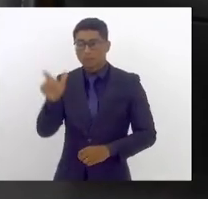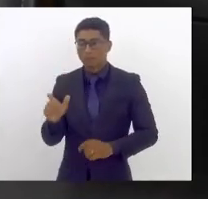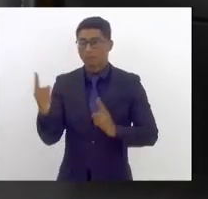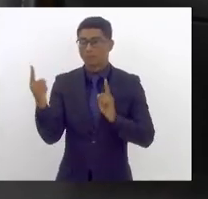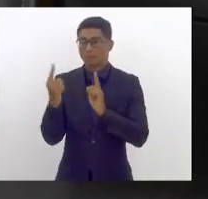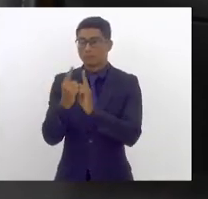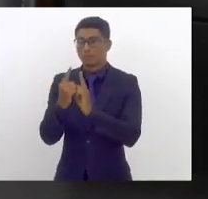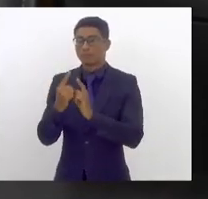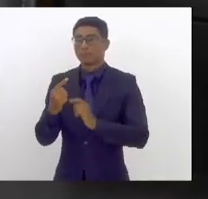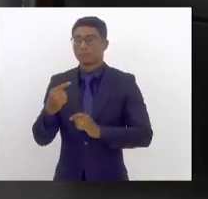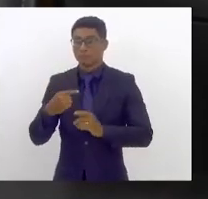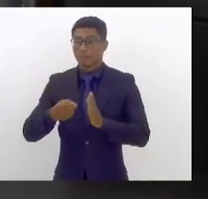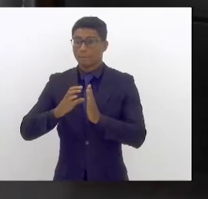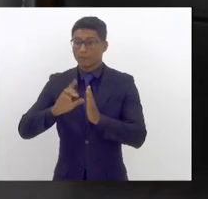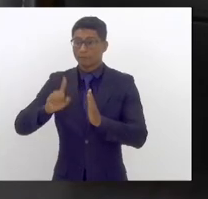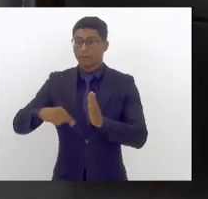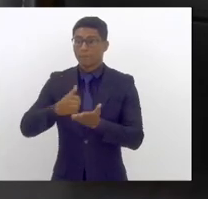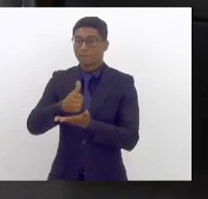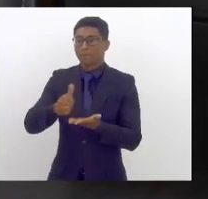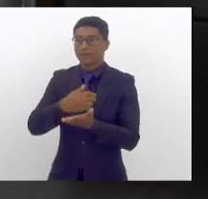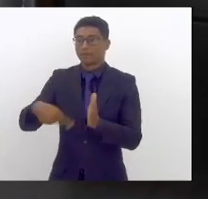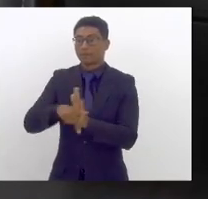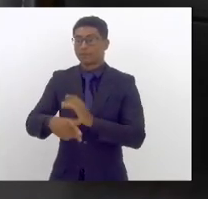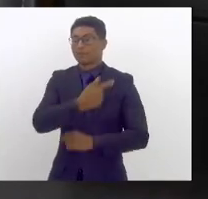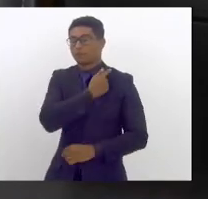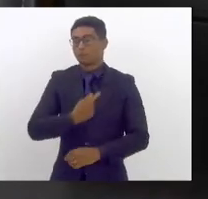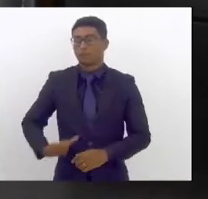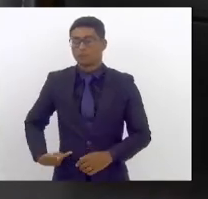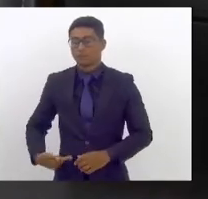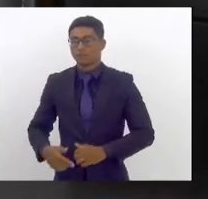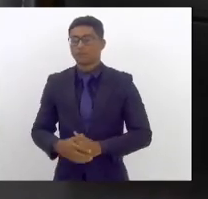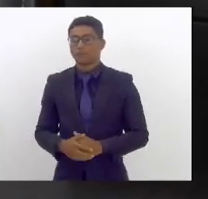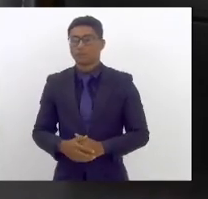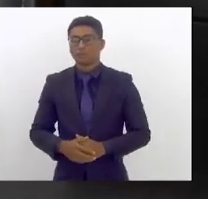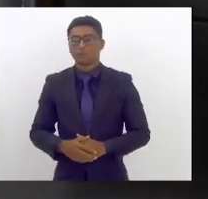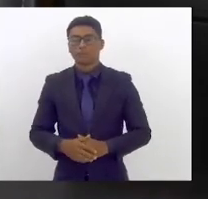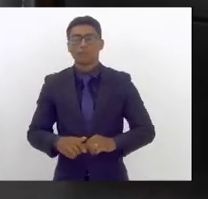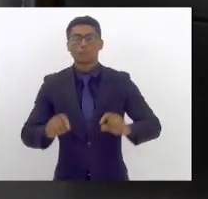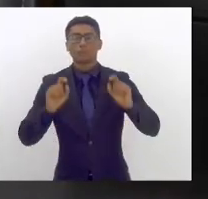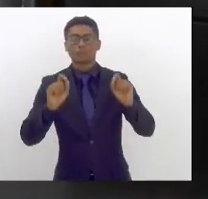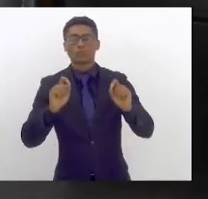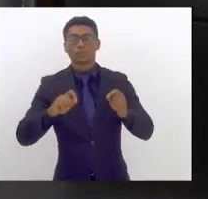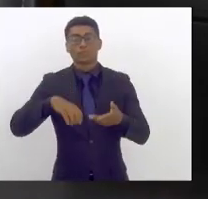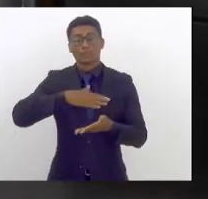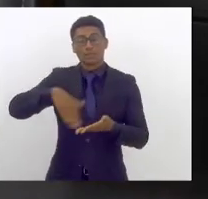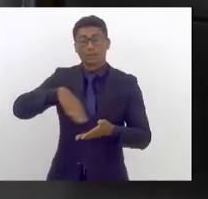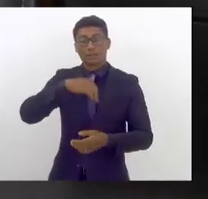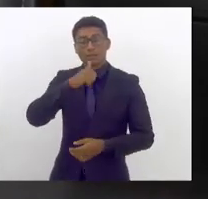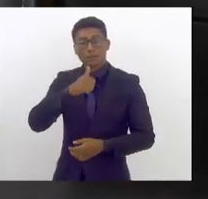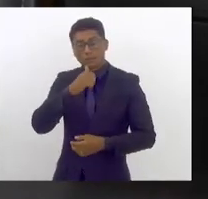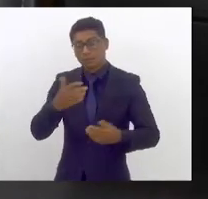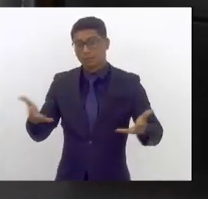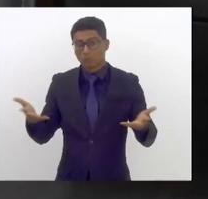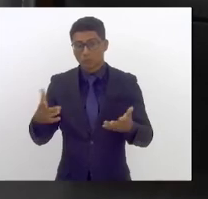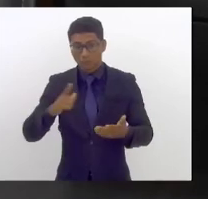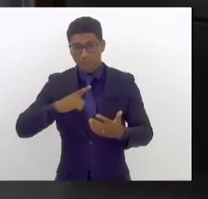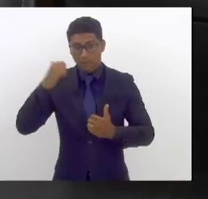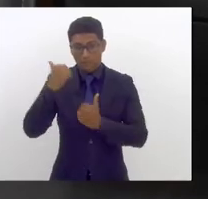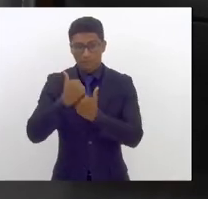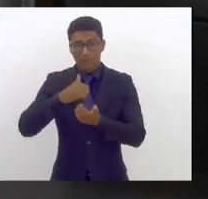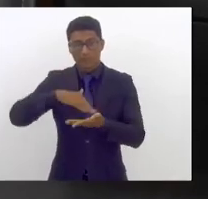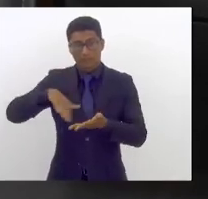base do governo nosso partido é base do governo e que é a questão da secretaria de mulheres nós temos hoje uma subsecretaria